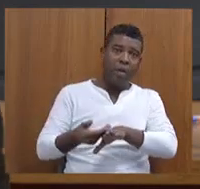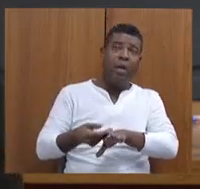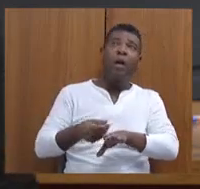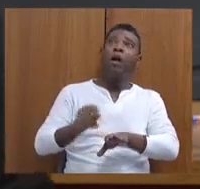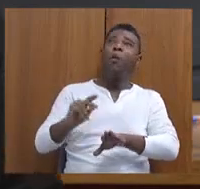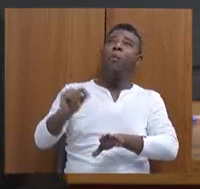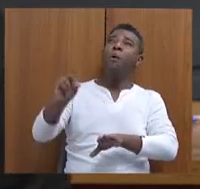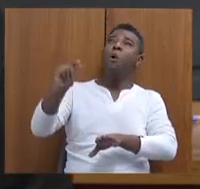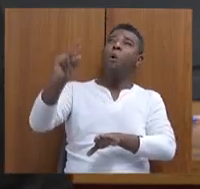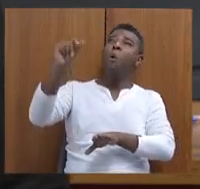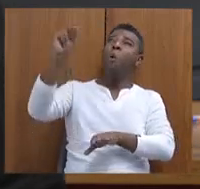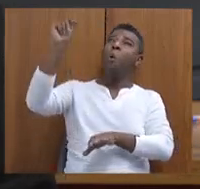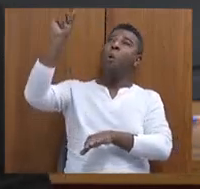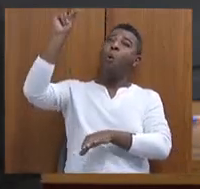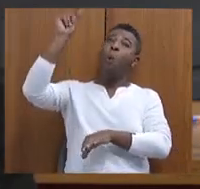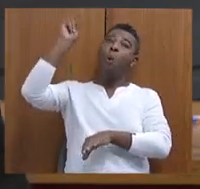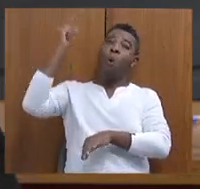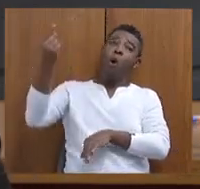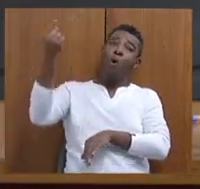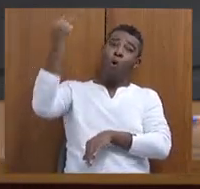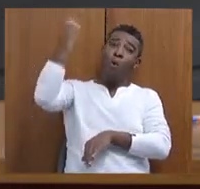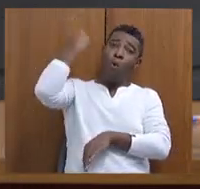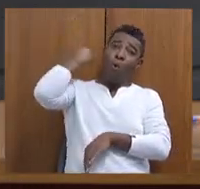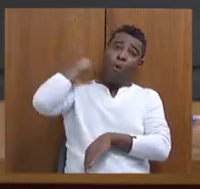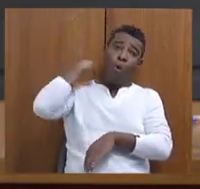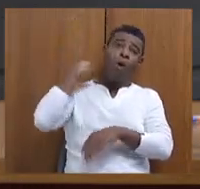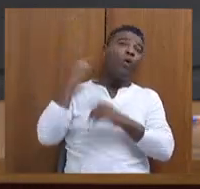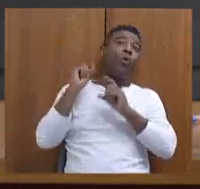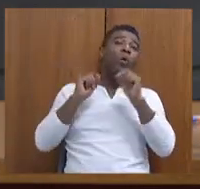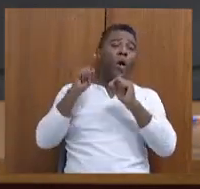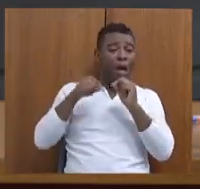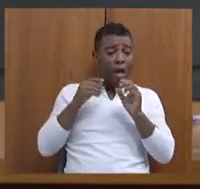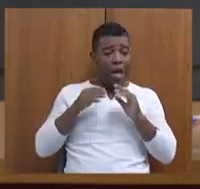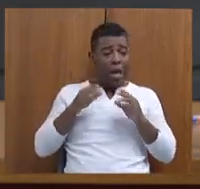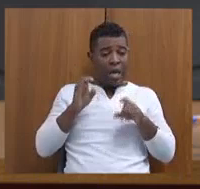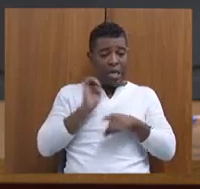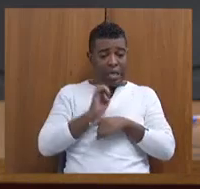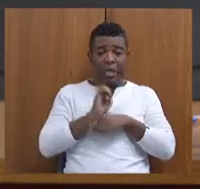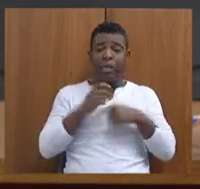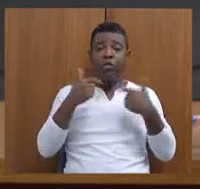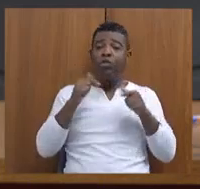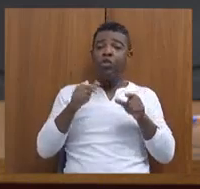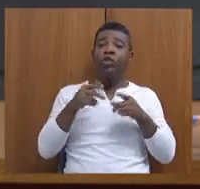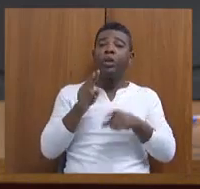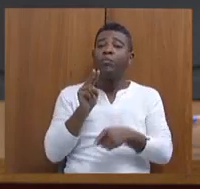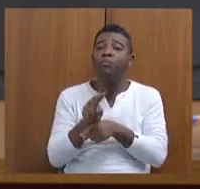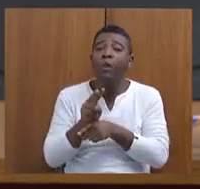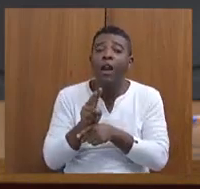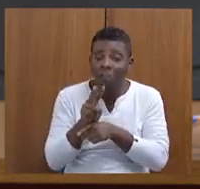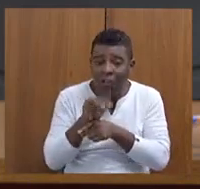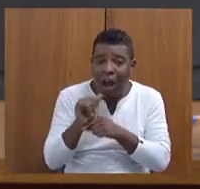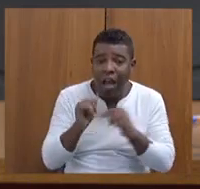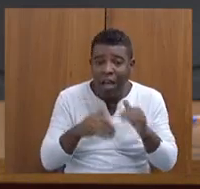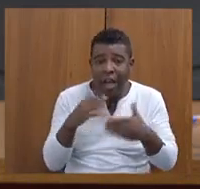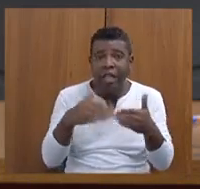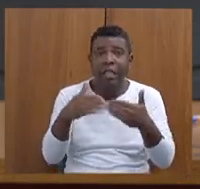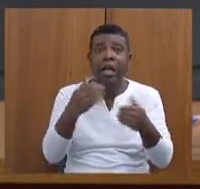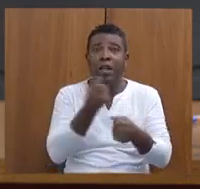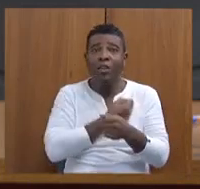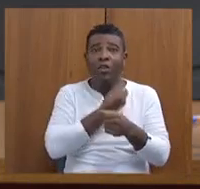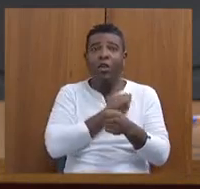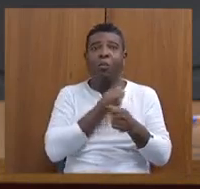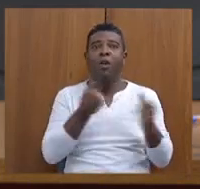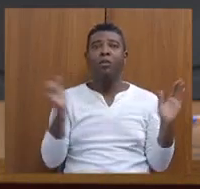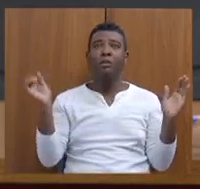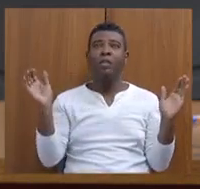em que o estado não tinha aí uma perspectiva de crescimento e os números trazidos aqui nos dão a